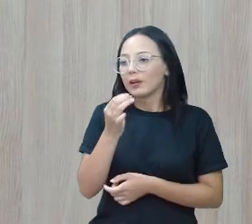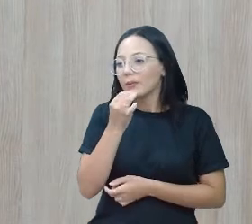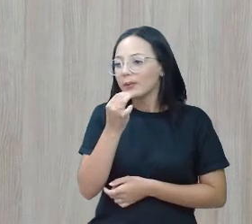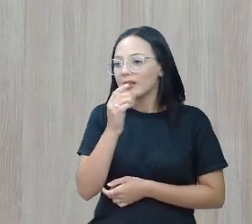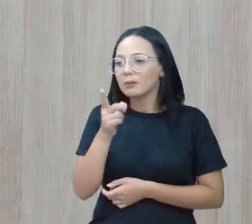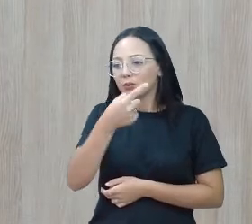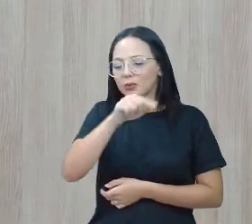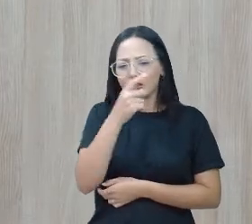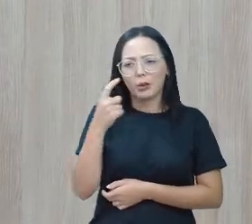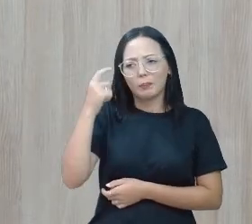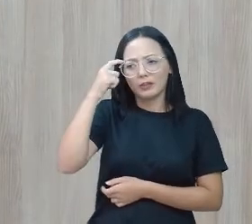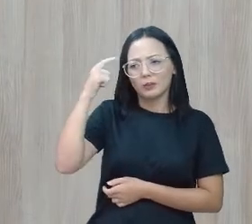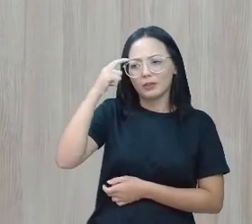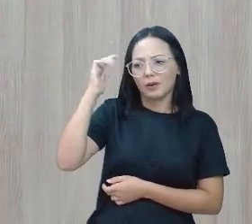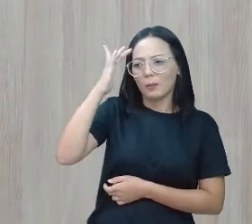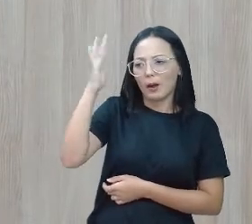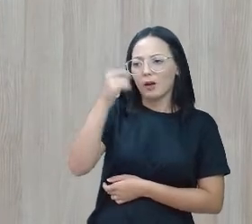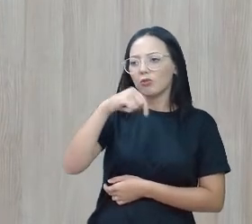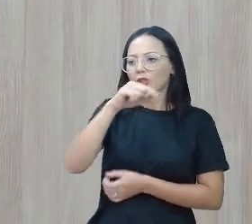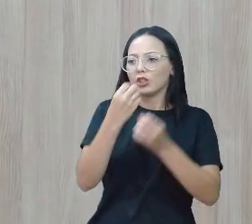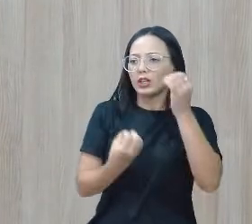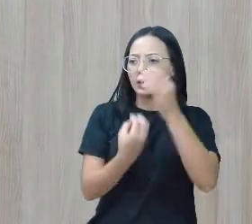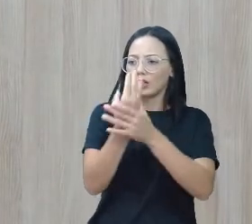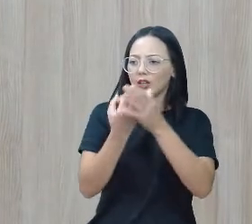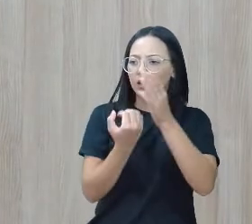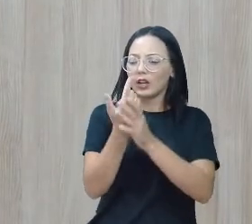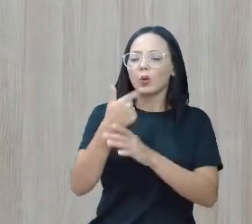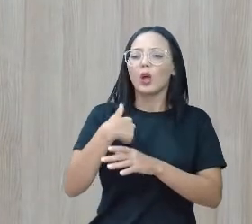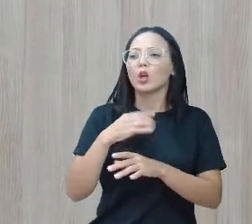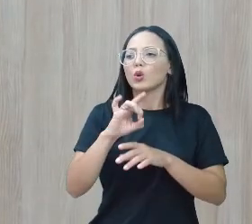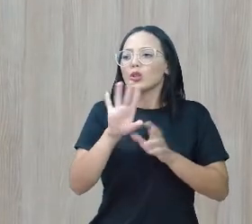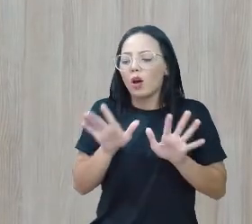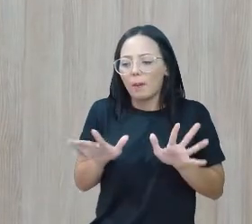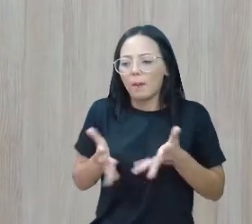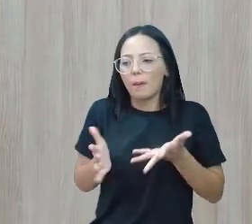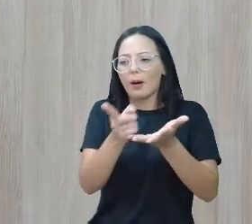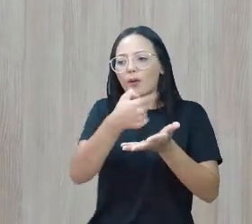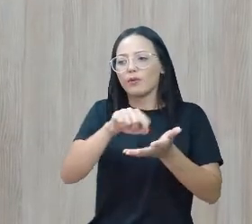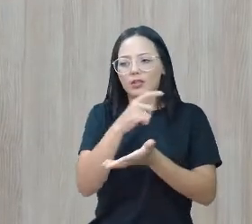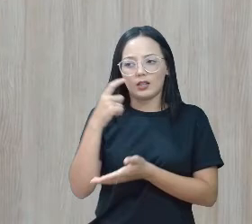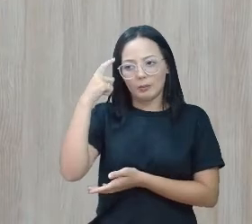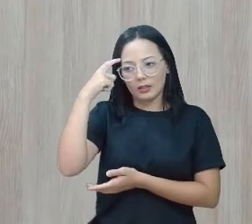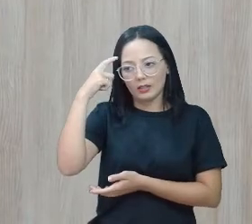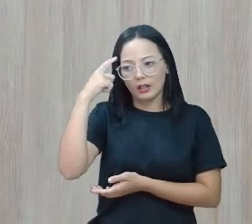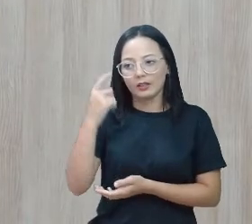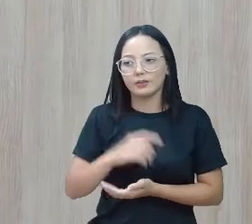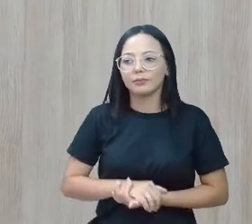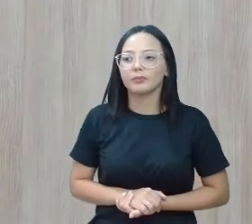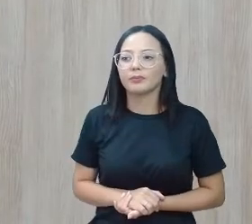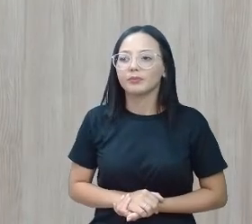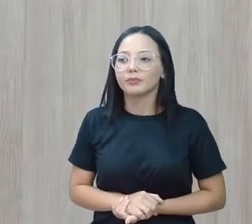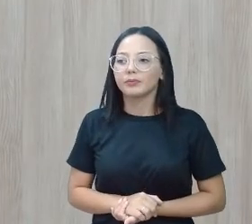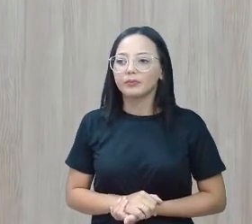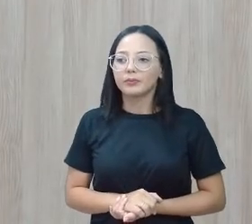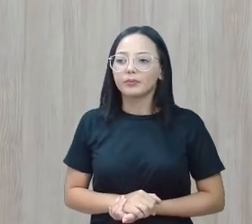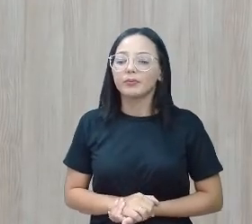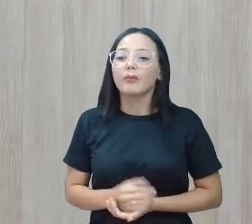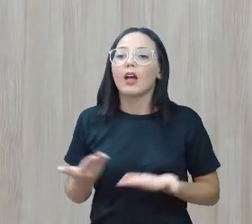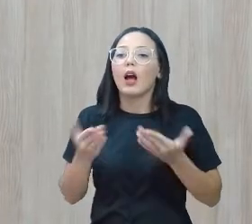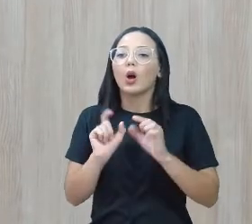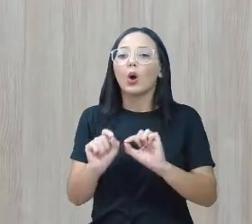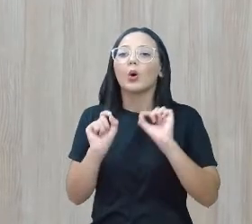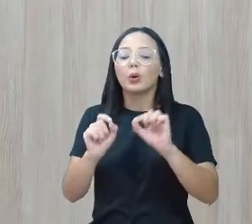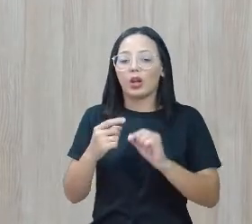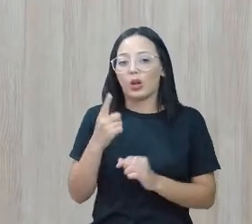Vão pensando aí, vão criando aí, eu estou apenas instigando vocês a pensarem. Agora vem os